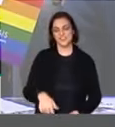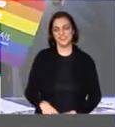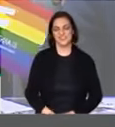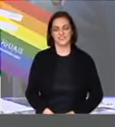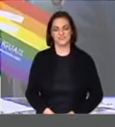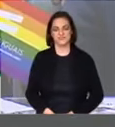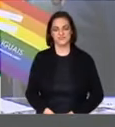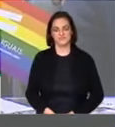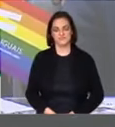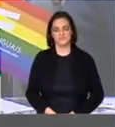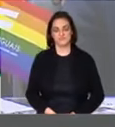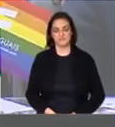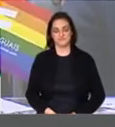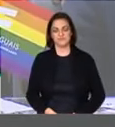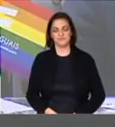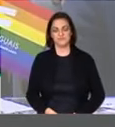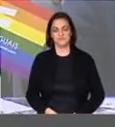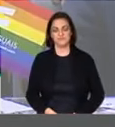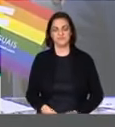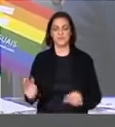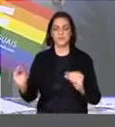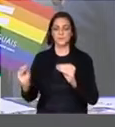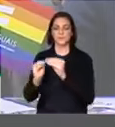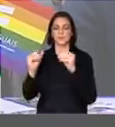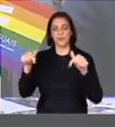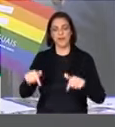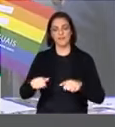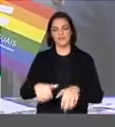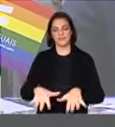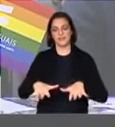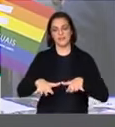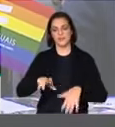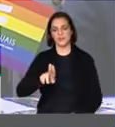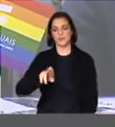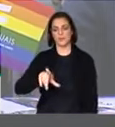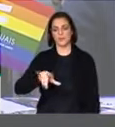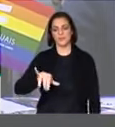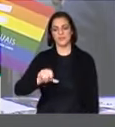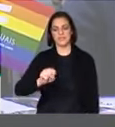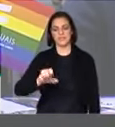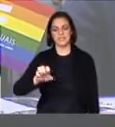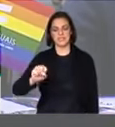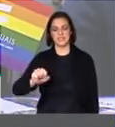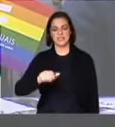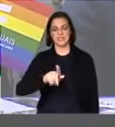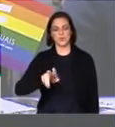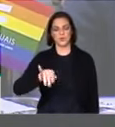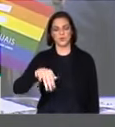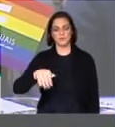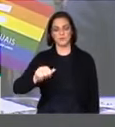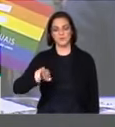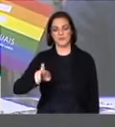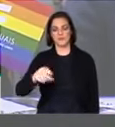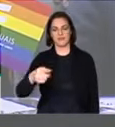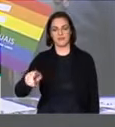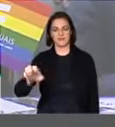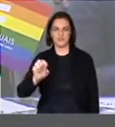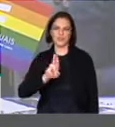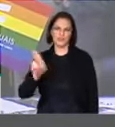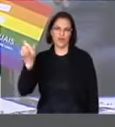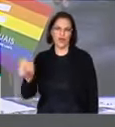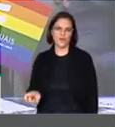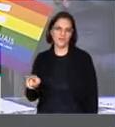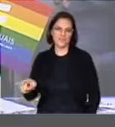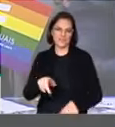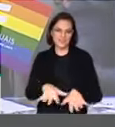mas neste plenário chamado Ulisses Guimarães, que dizia, da liberdade, da